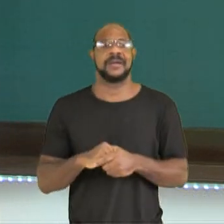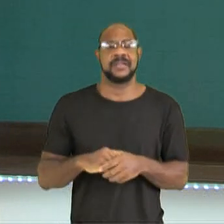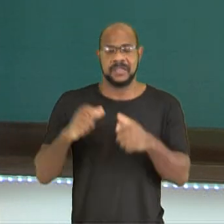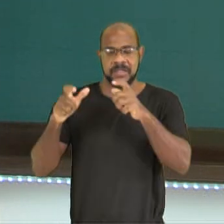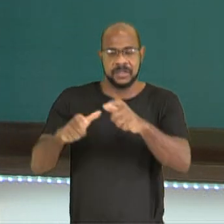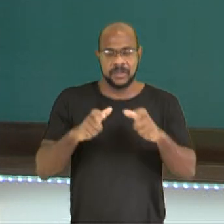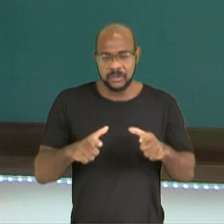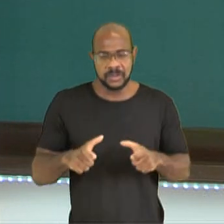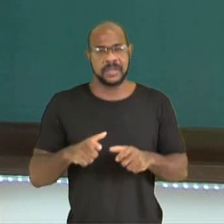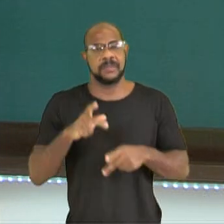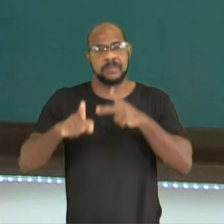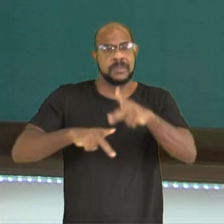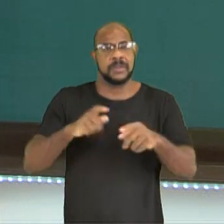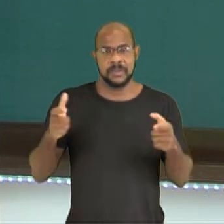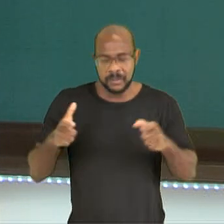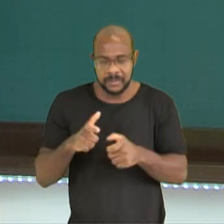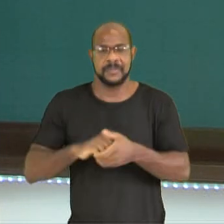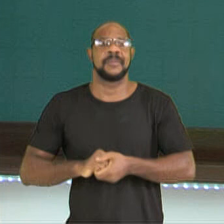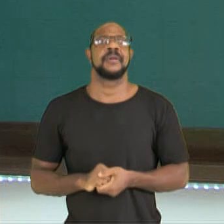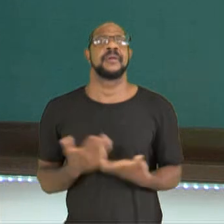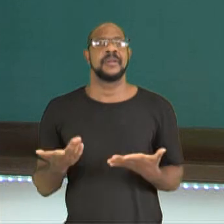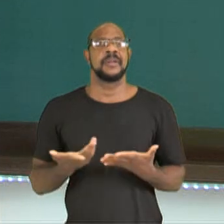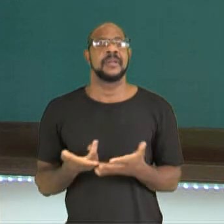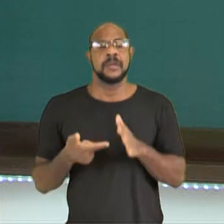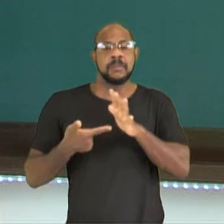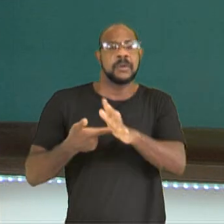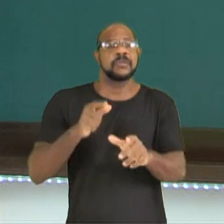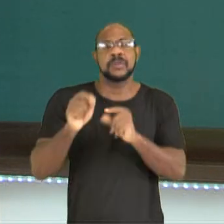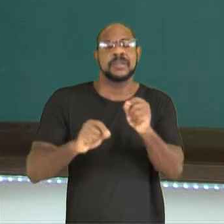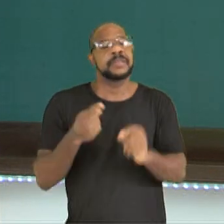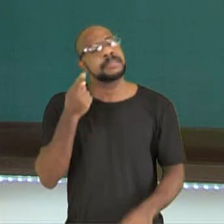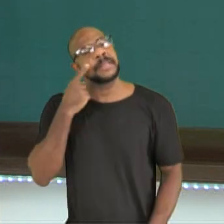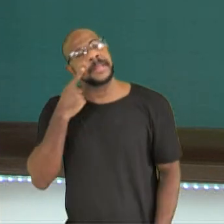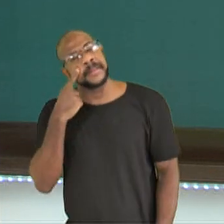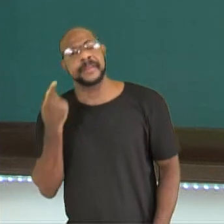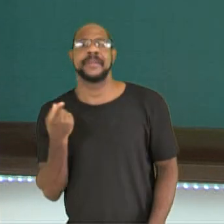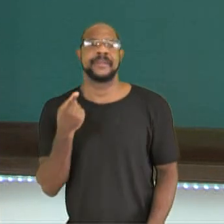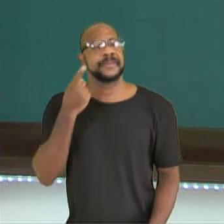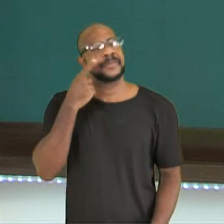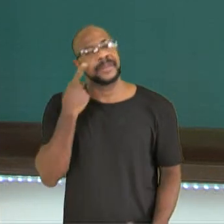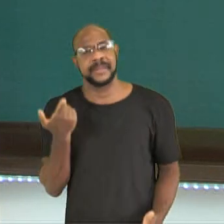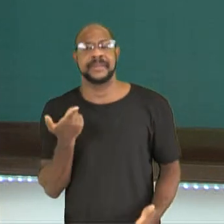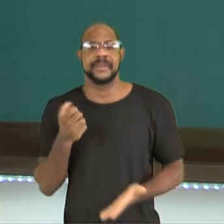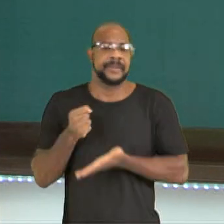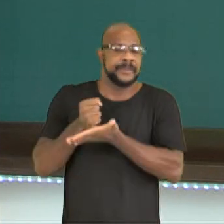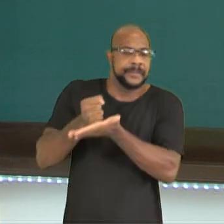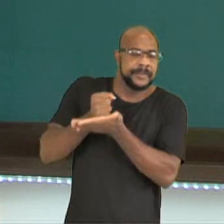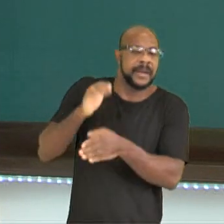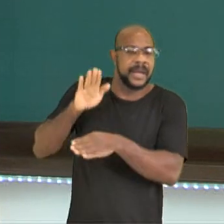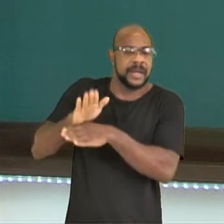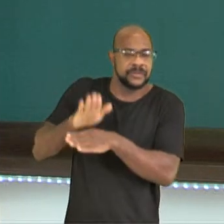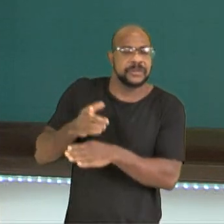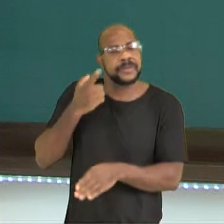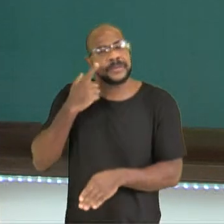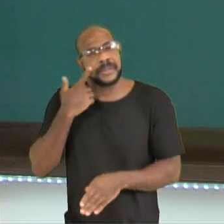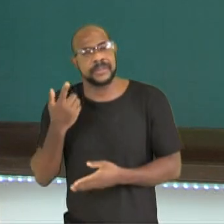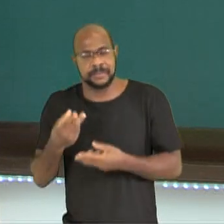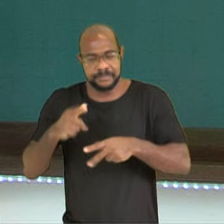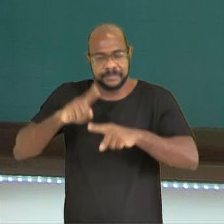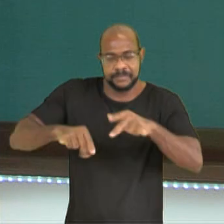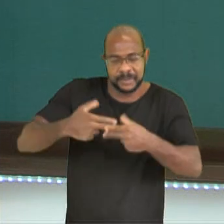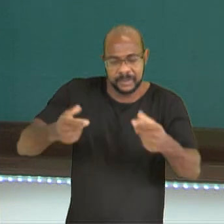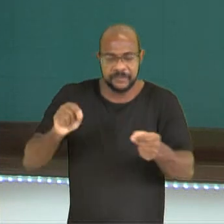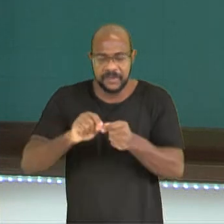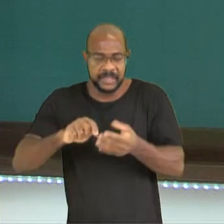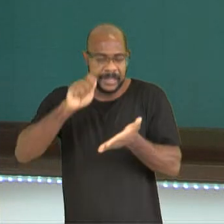povoadas. Essa ocorrência se dá devido às várias tentativas. Ele tenta vários suportes, vários materiais para produzir o